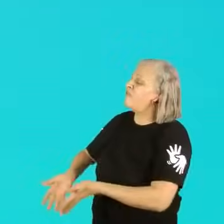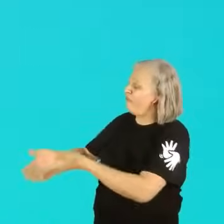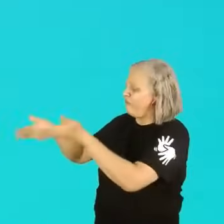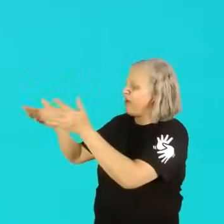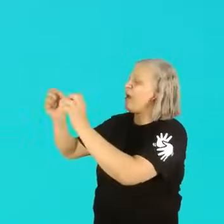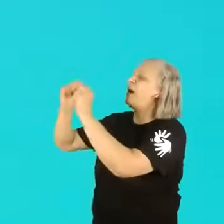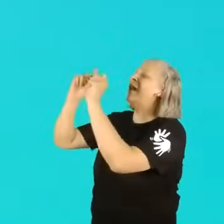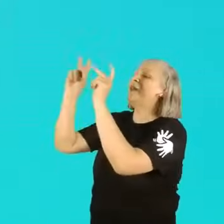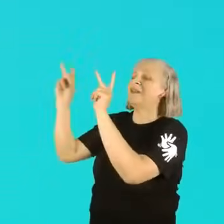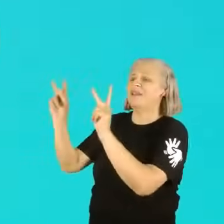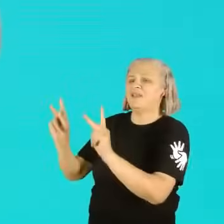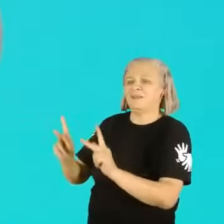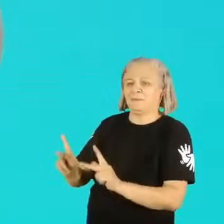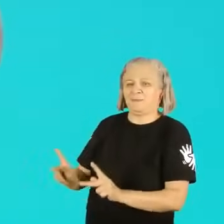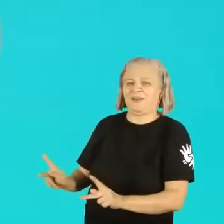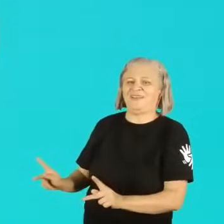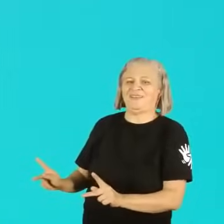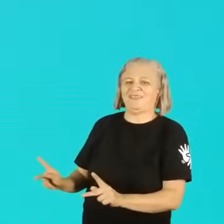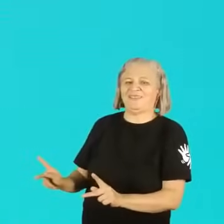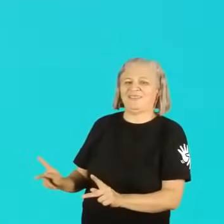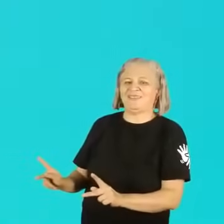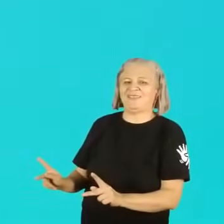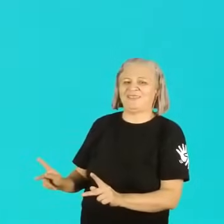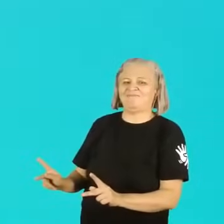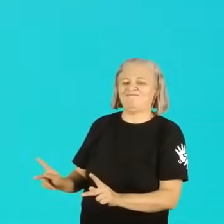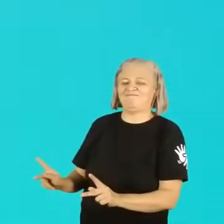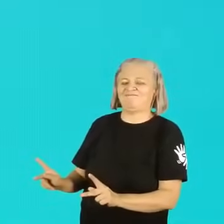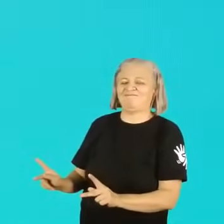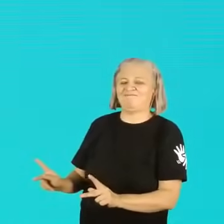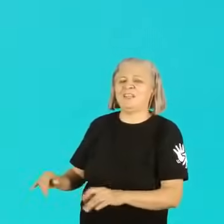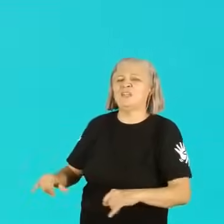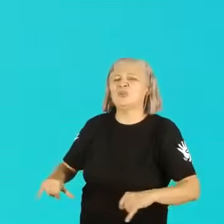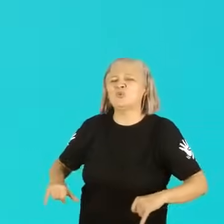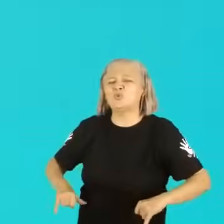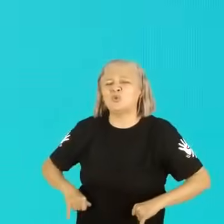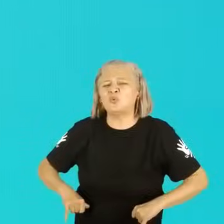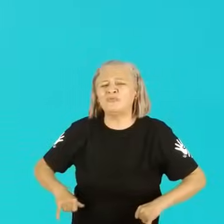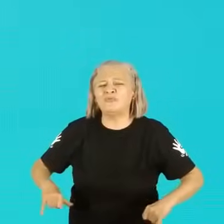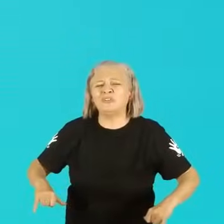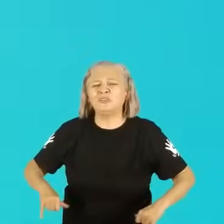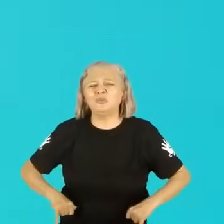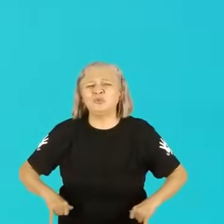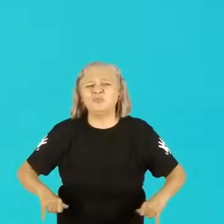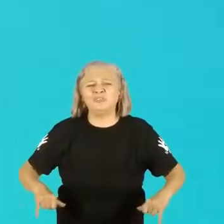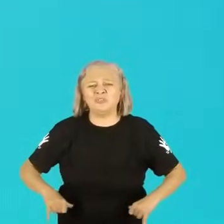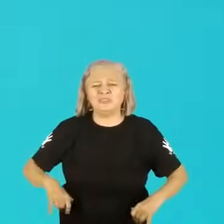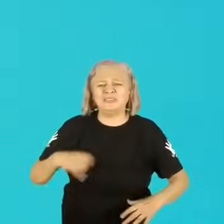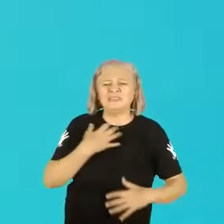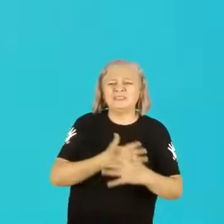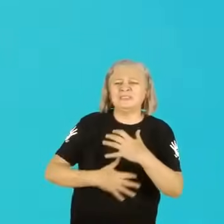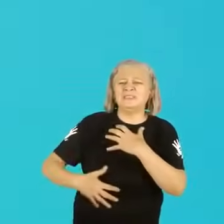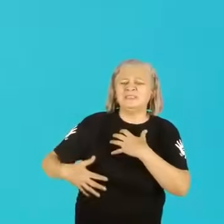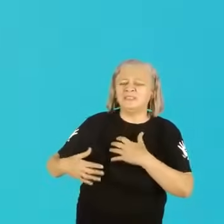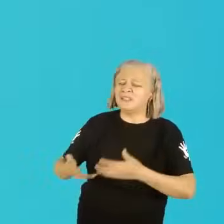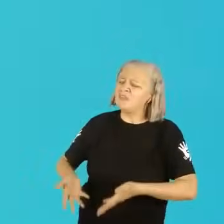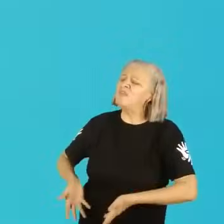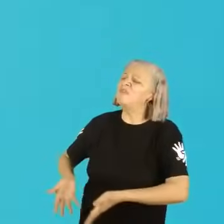Alguém que entrou no meio de uma multidão, debaixo do sofrimento, em meus tormentos, vá em